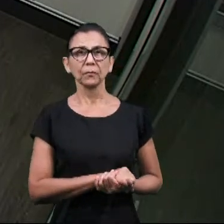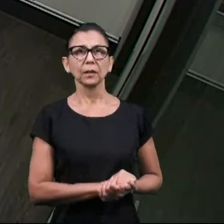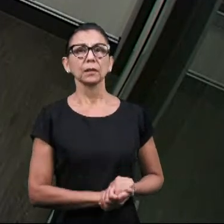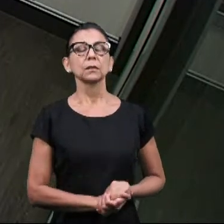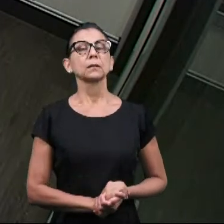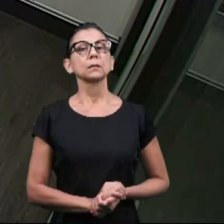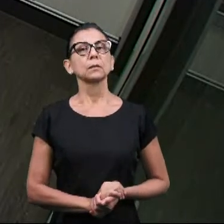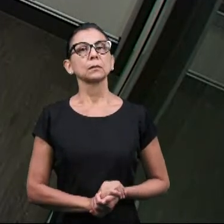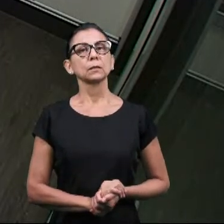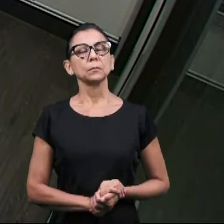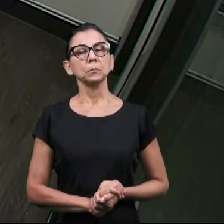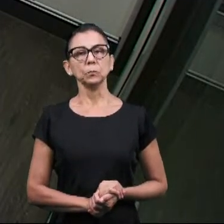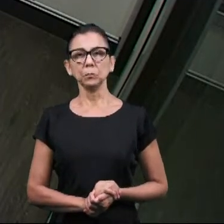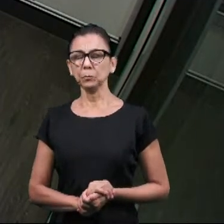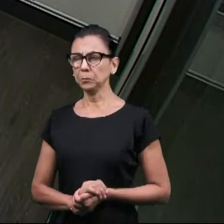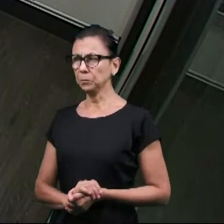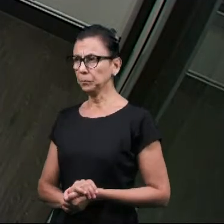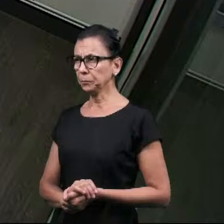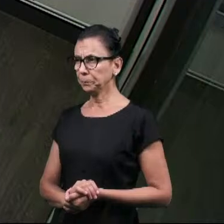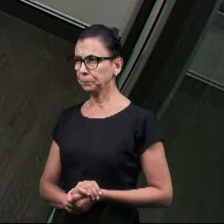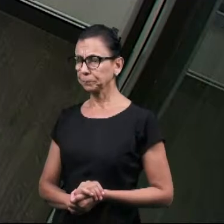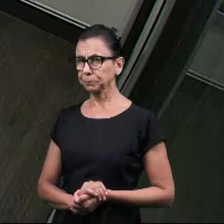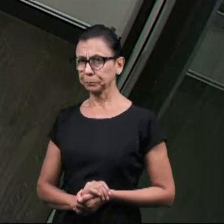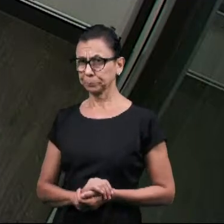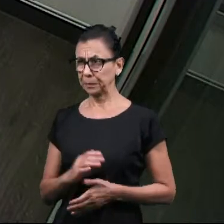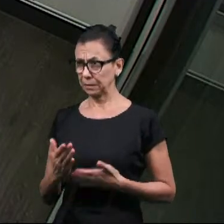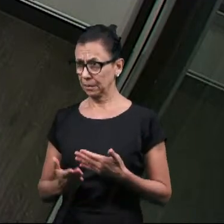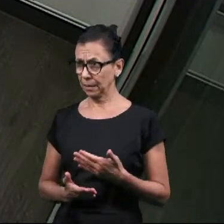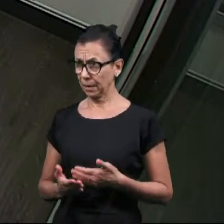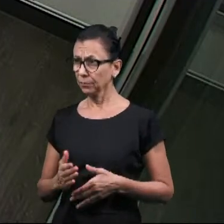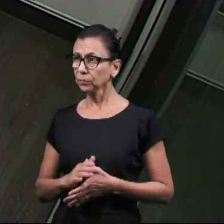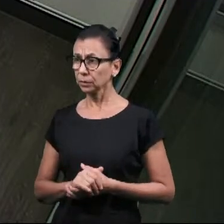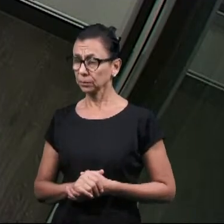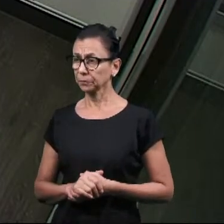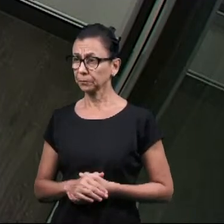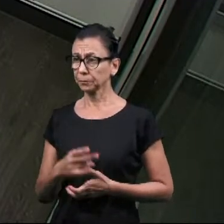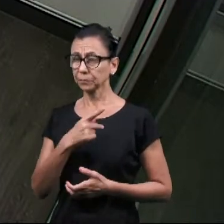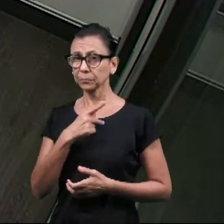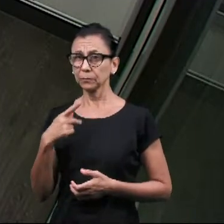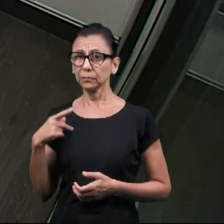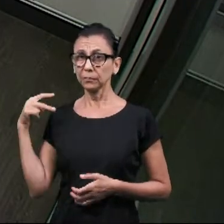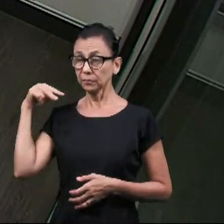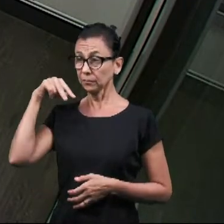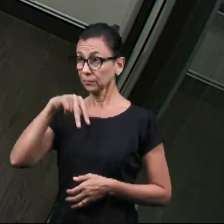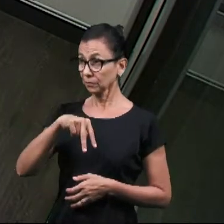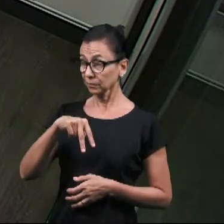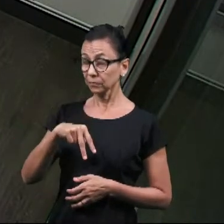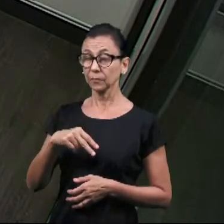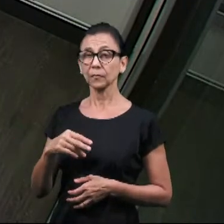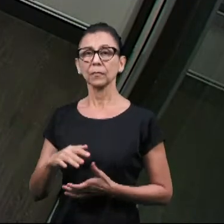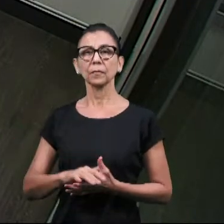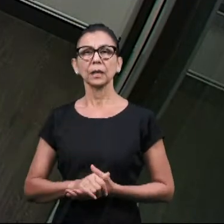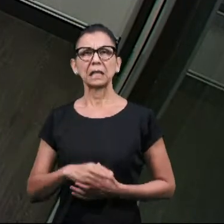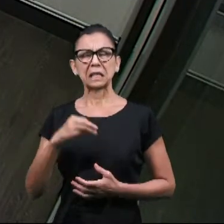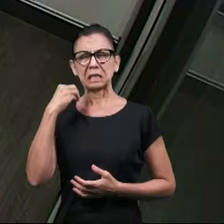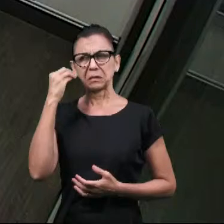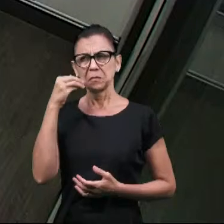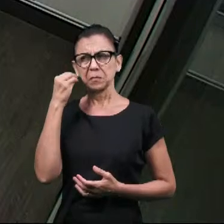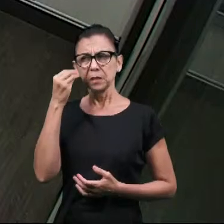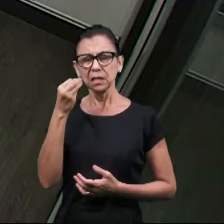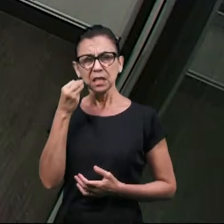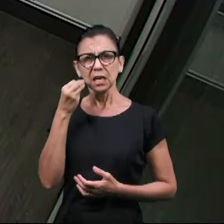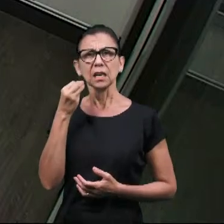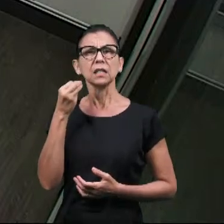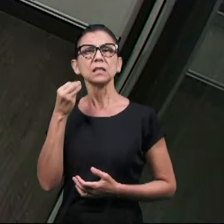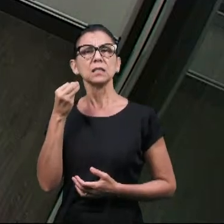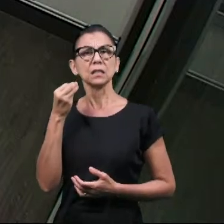Pastor Marcelo Vilela que tiveram com Pastores aqui com tanto sobre suas vidas sobre as suas as suas experiências